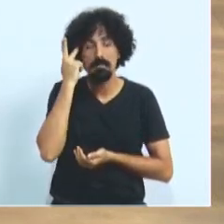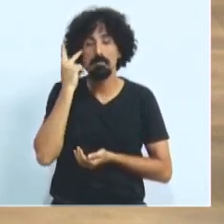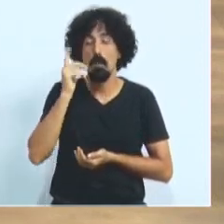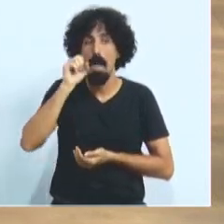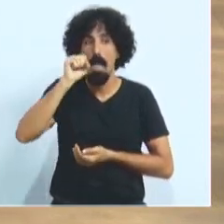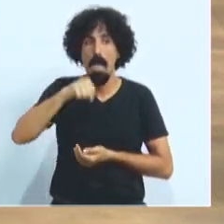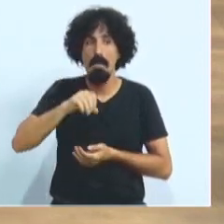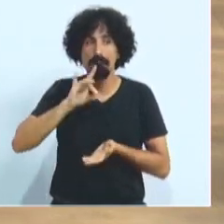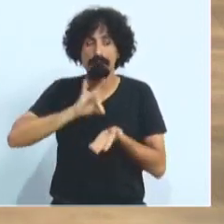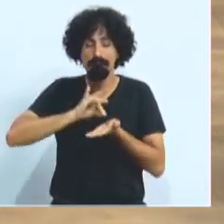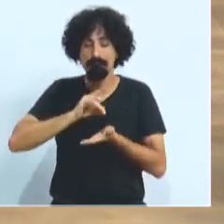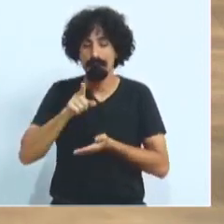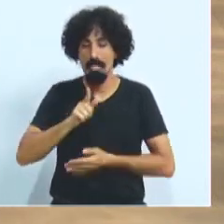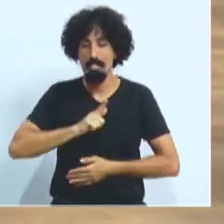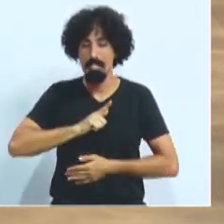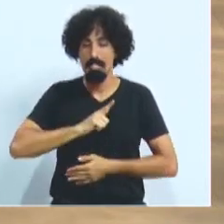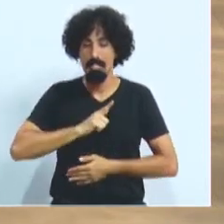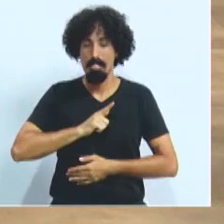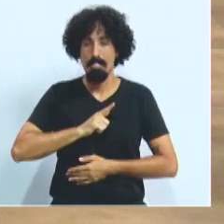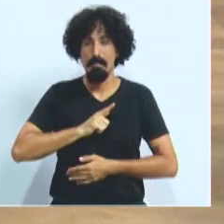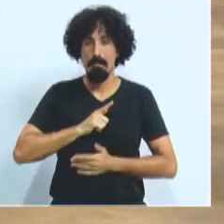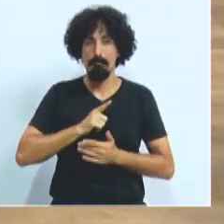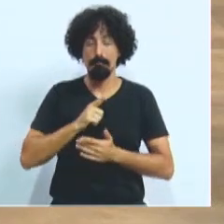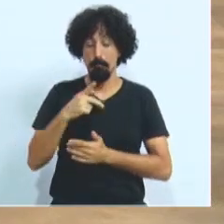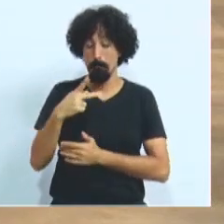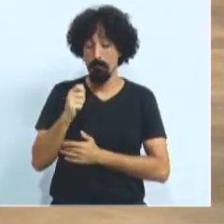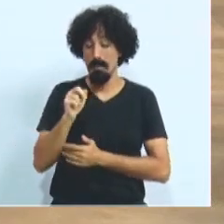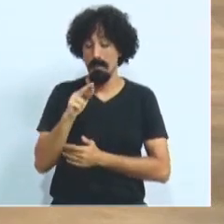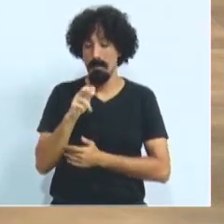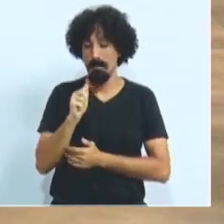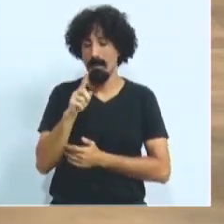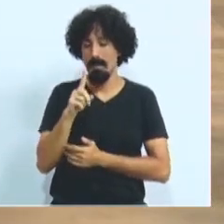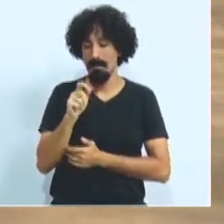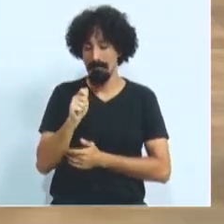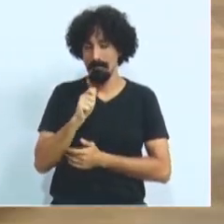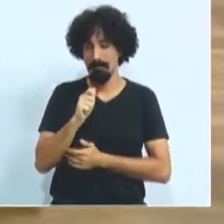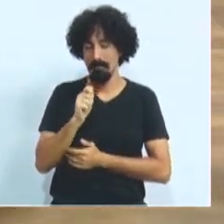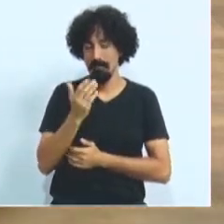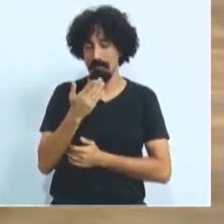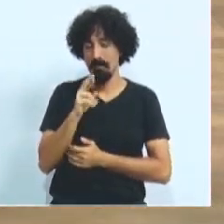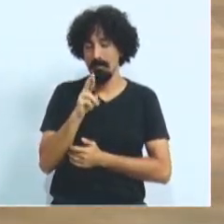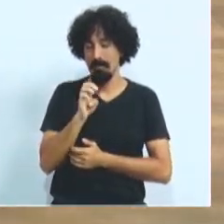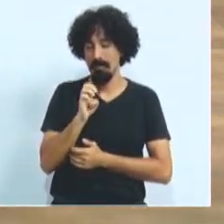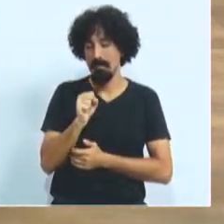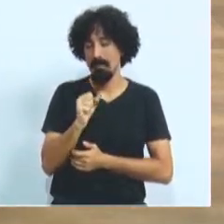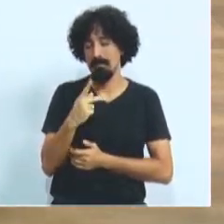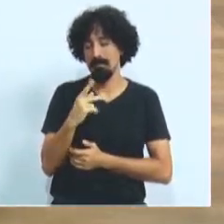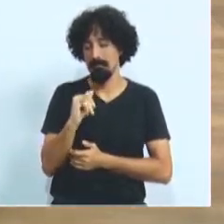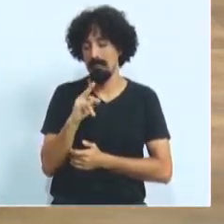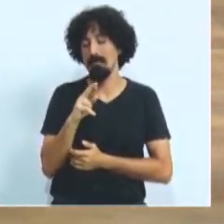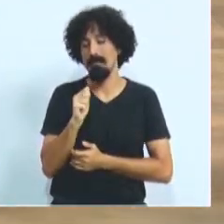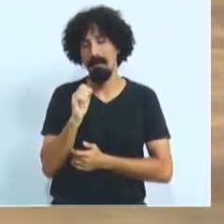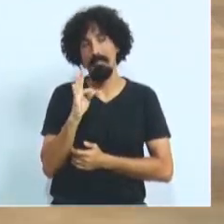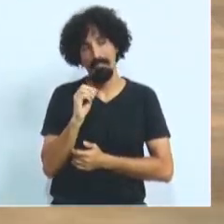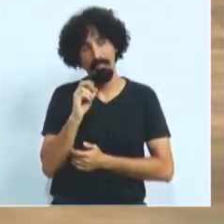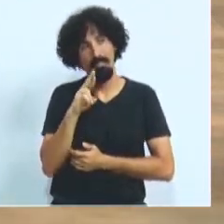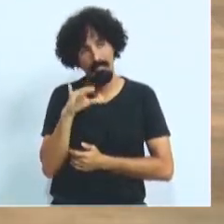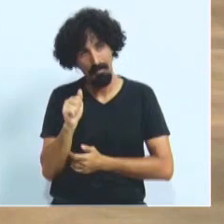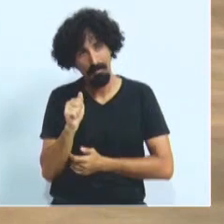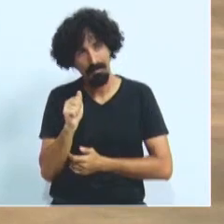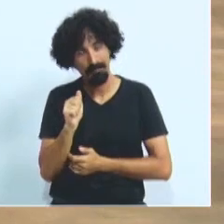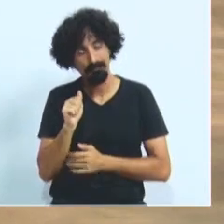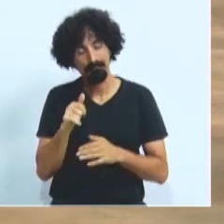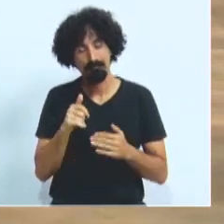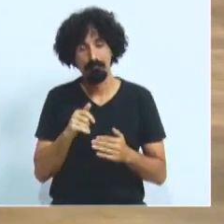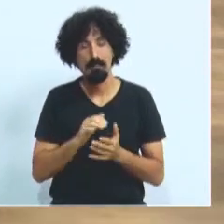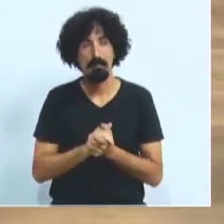é que é feito isso? A gente tem aqui o boneco para demonstração, vou trazer aqui. é o seguinte. Tem um procedimento que é